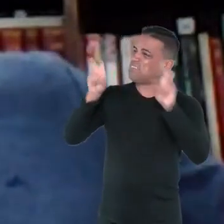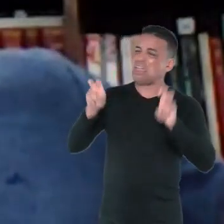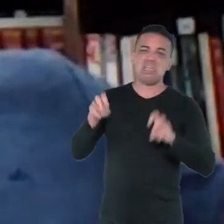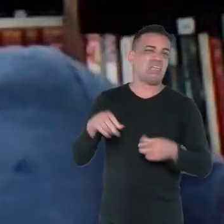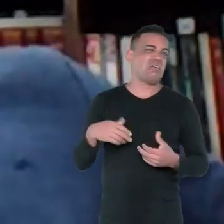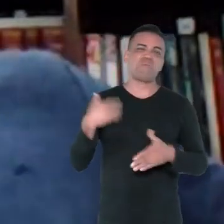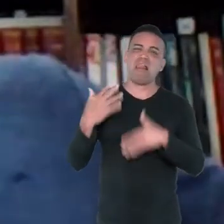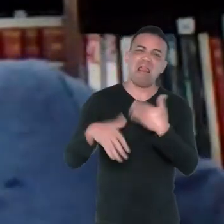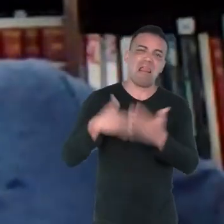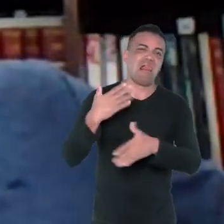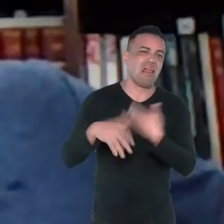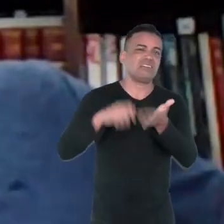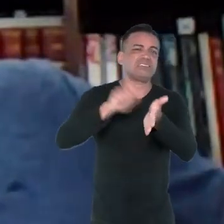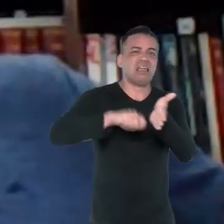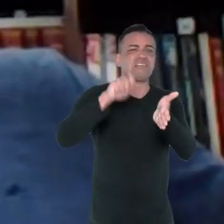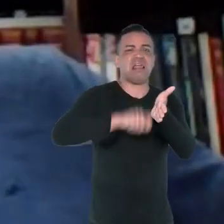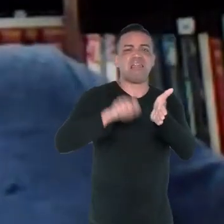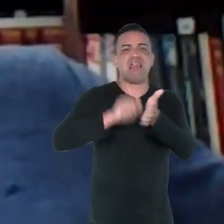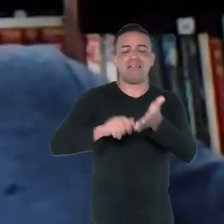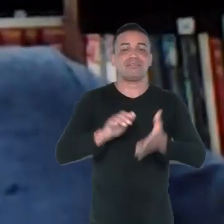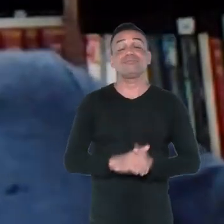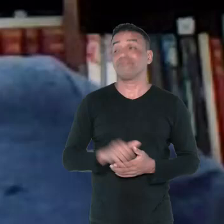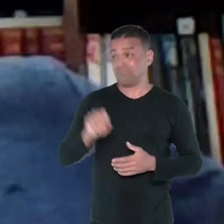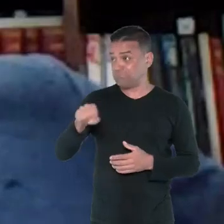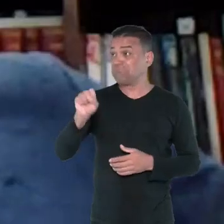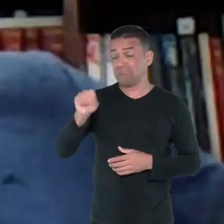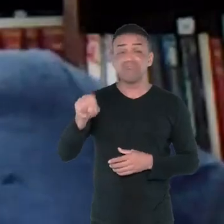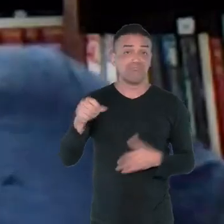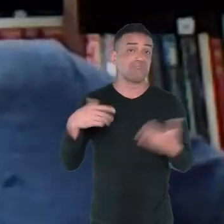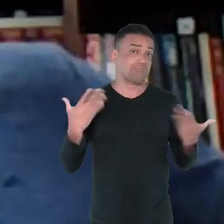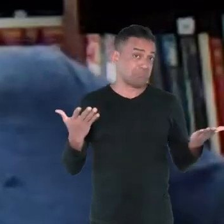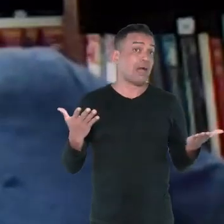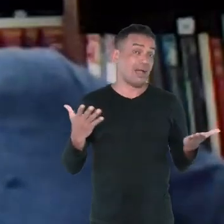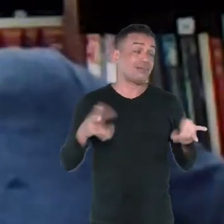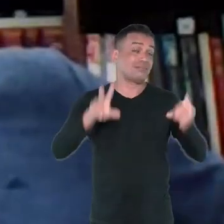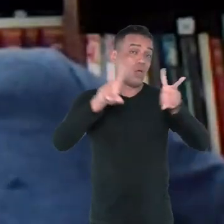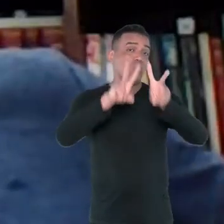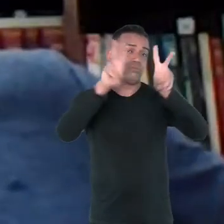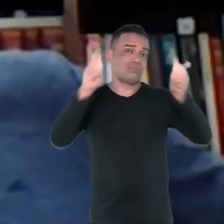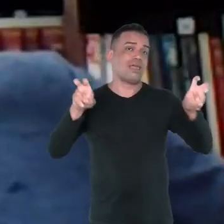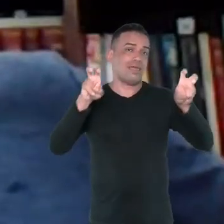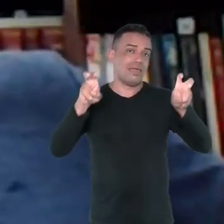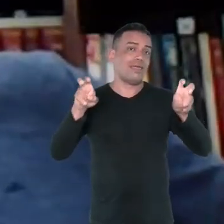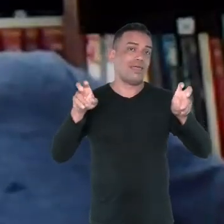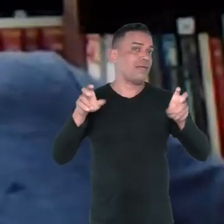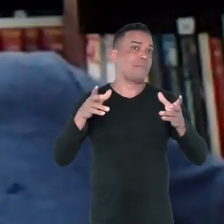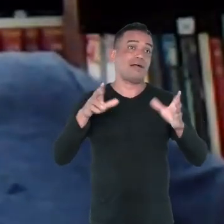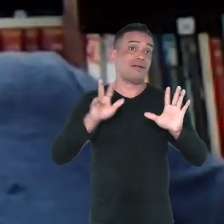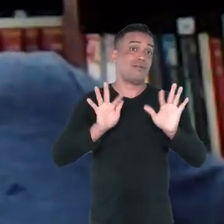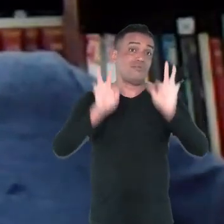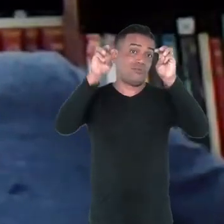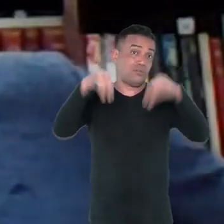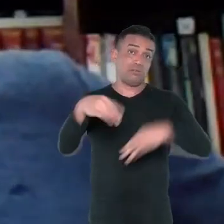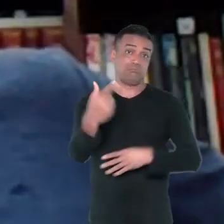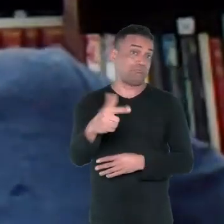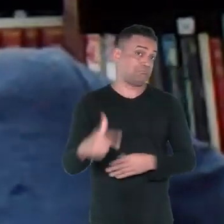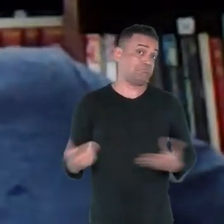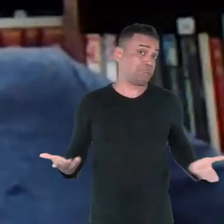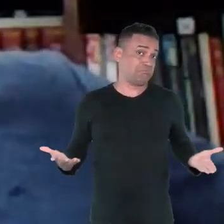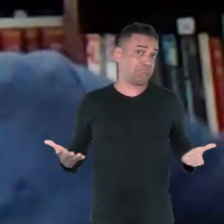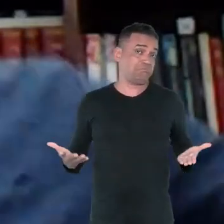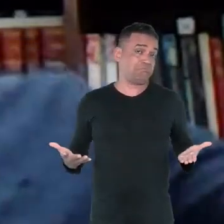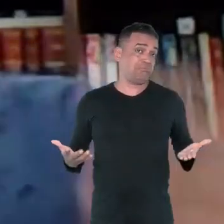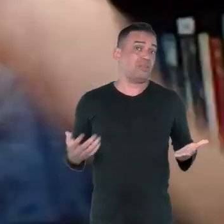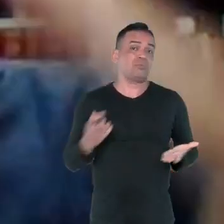Já, já foi escrito tanta coisa sobre isso? Eu falei, sim, mas é um tema praticamente inesgotável, porque